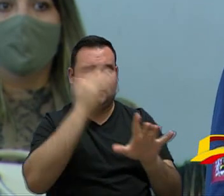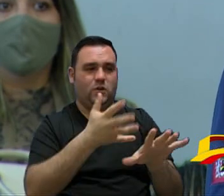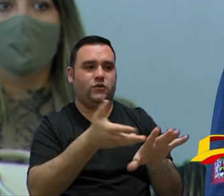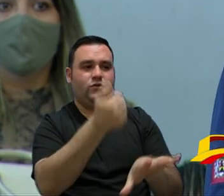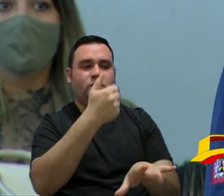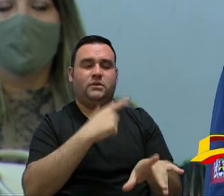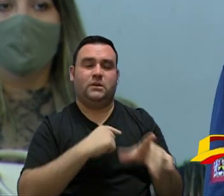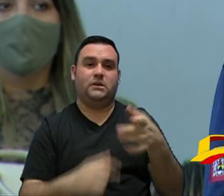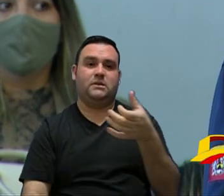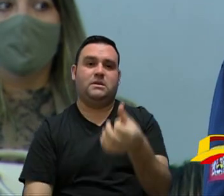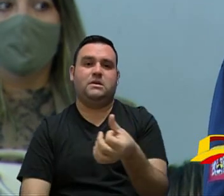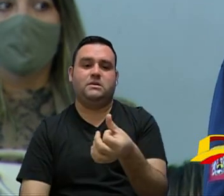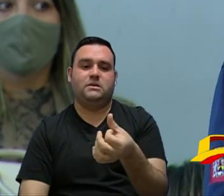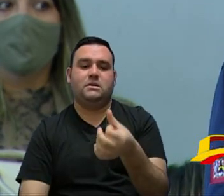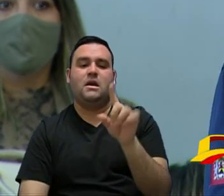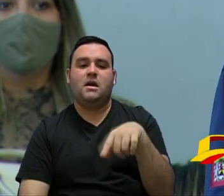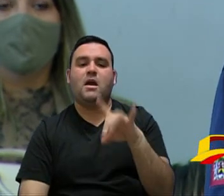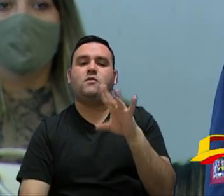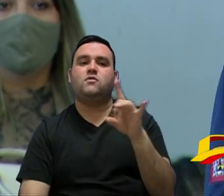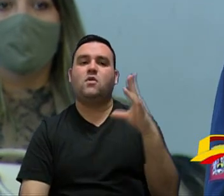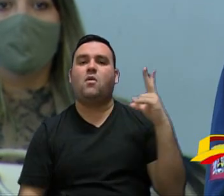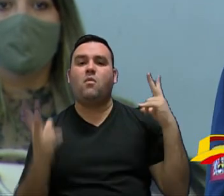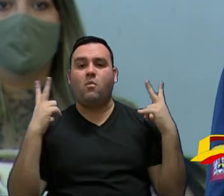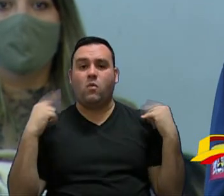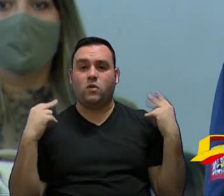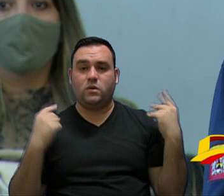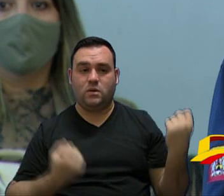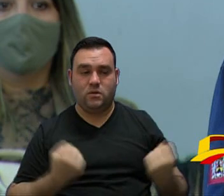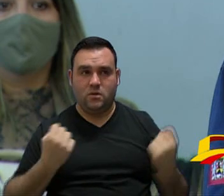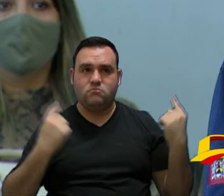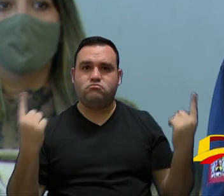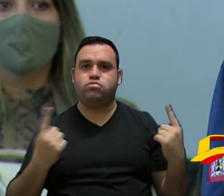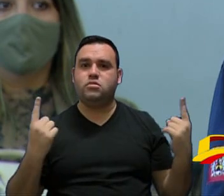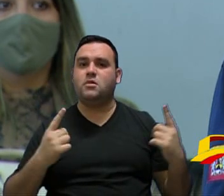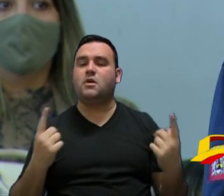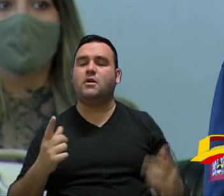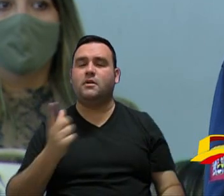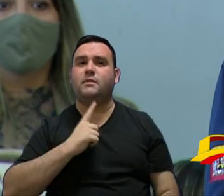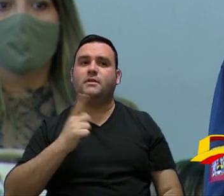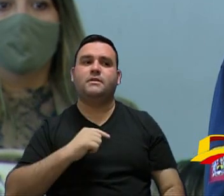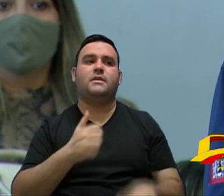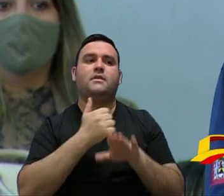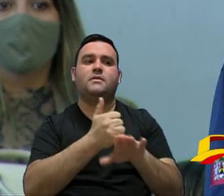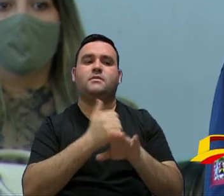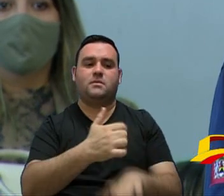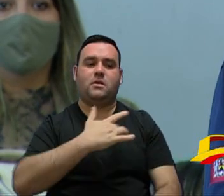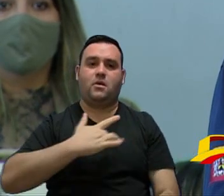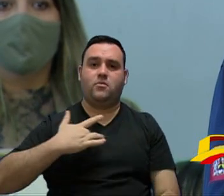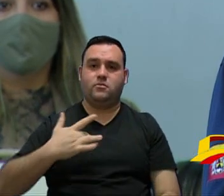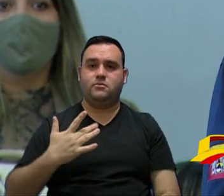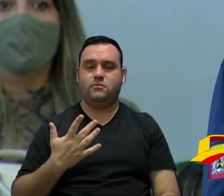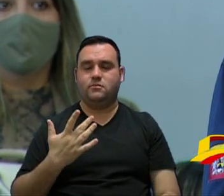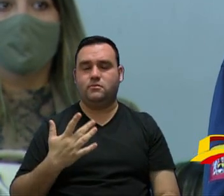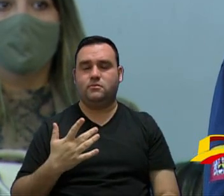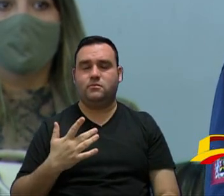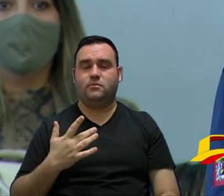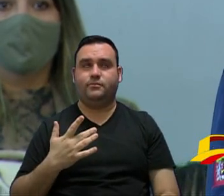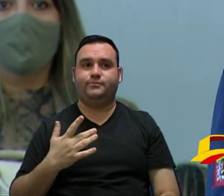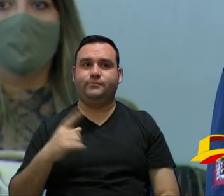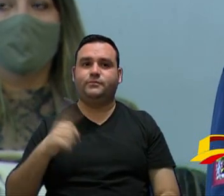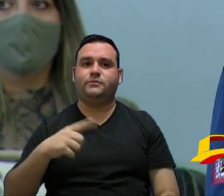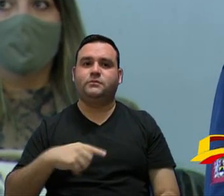seis ambulâncias somente com o motorista daí são ambulâncias de transporte sanitário que